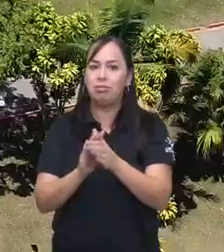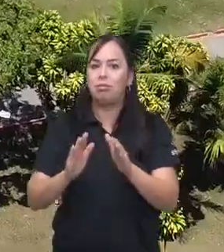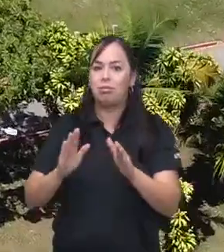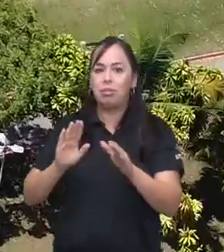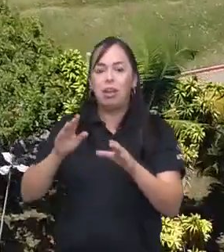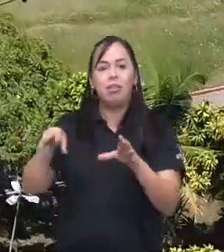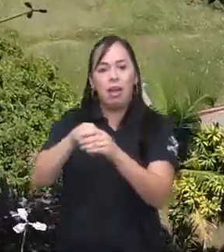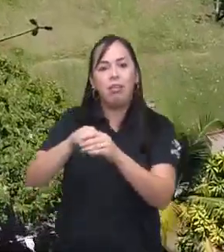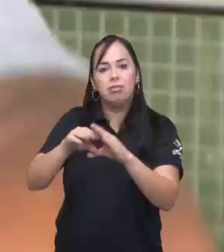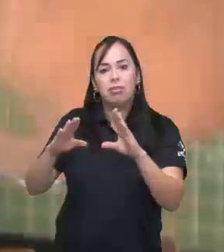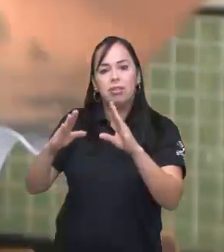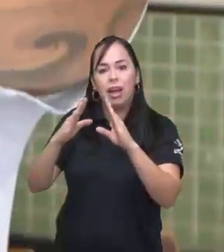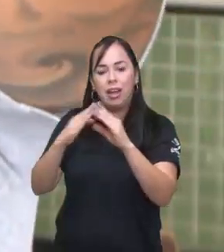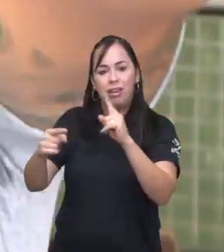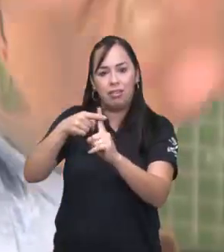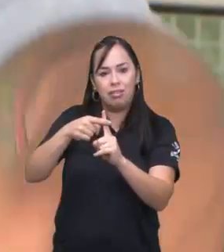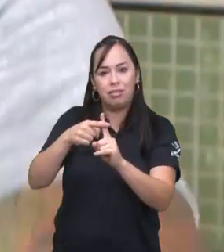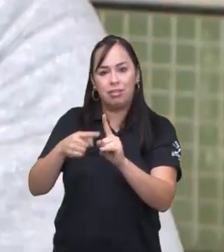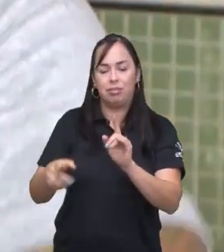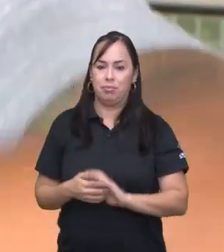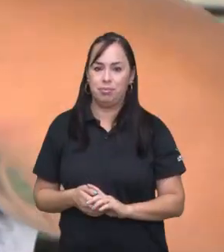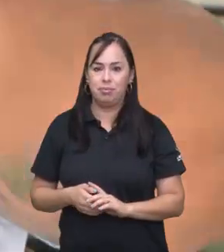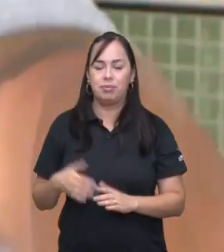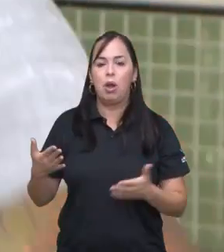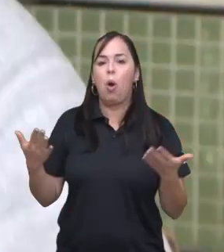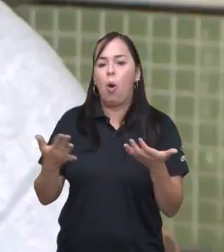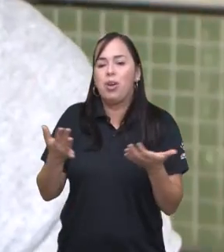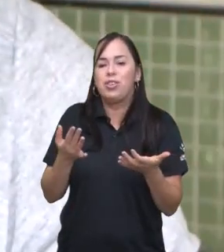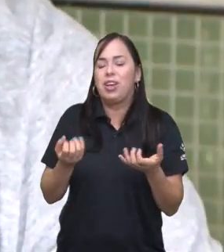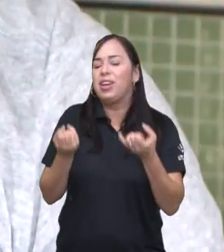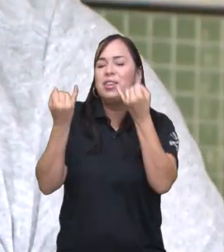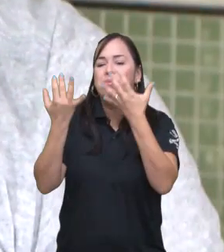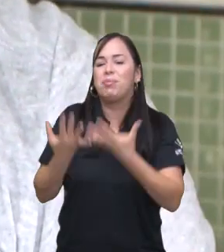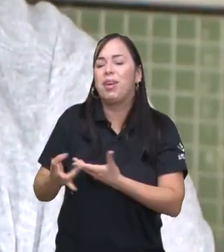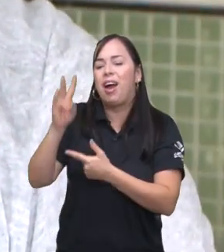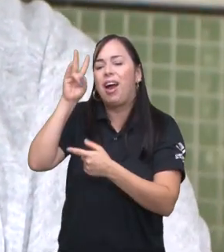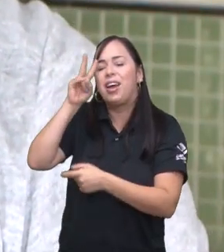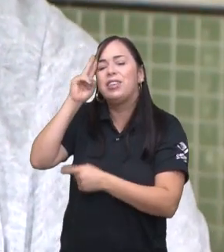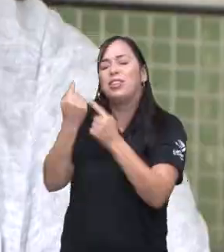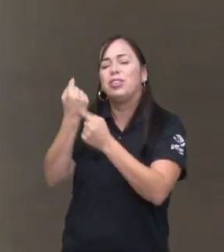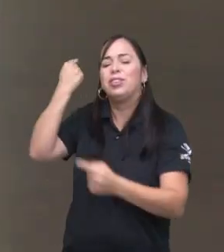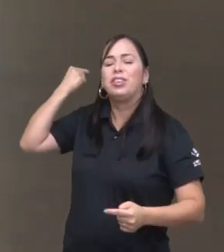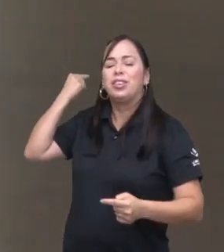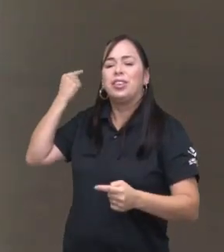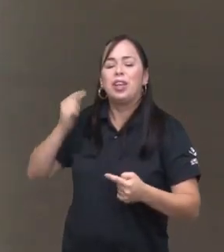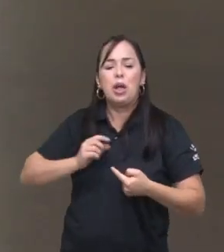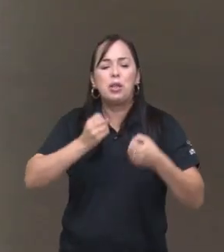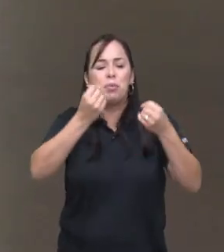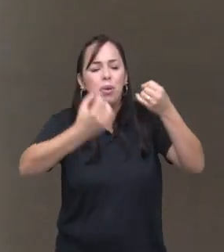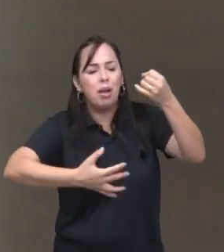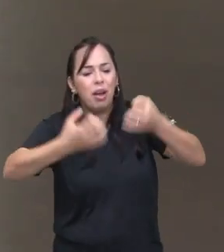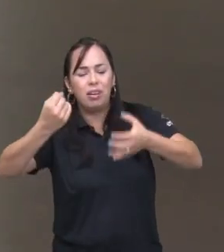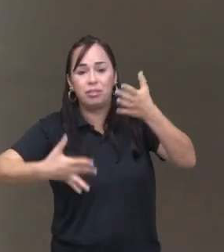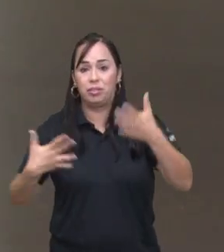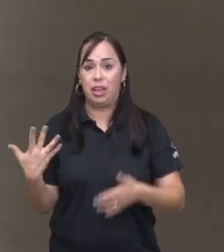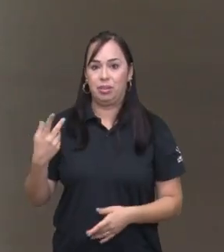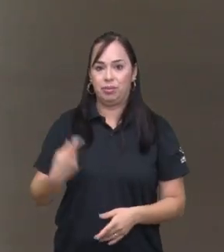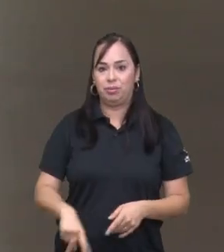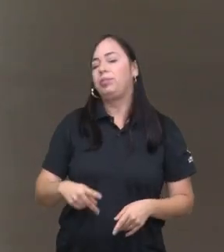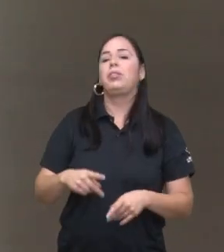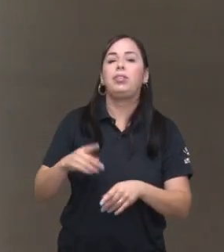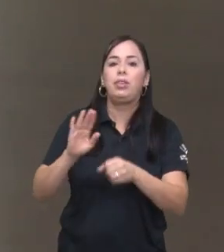antigos moradores. Hoje ele conta as histórias vividas naquele tempo para as futuras gerações. Aqui no bairro eu praticamente, assim,